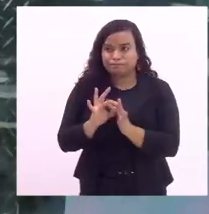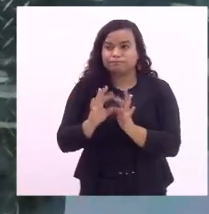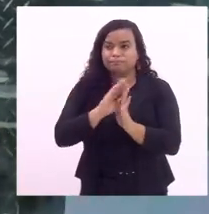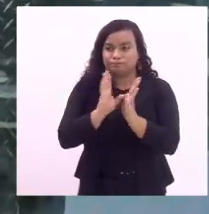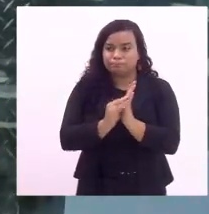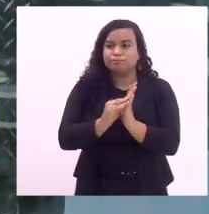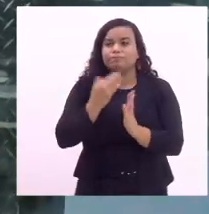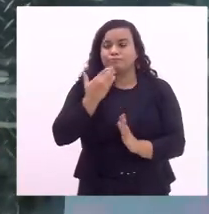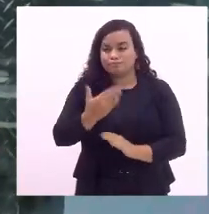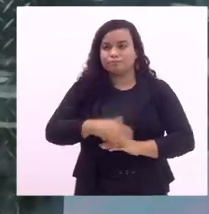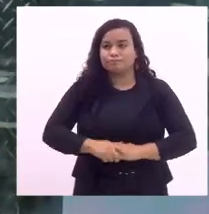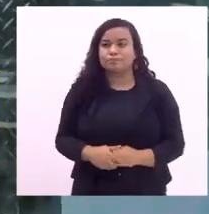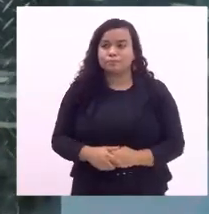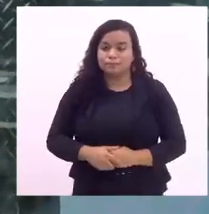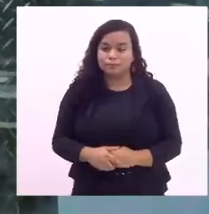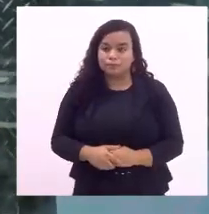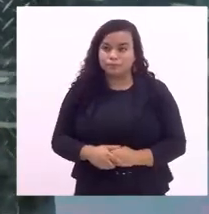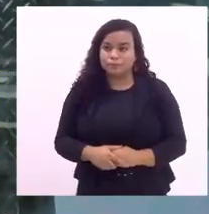presidente.